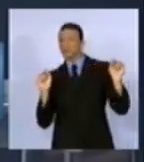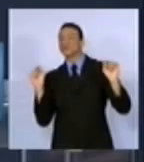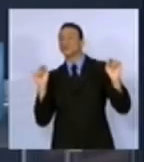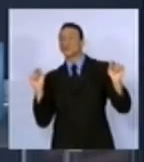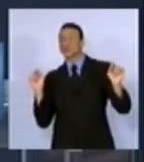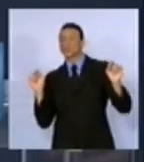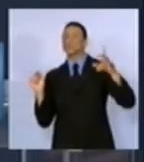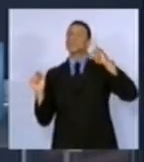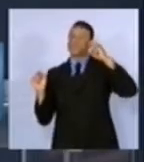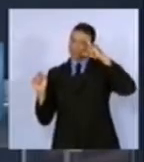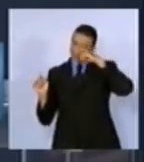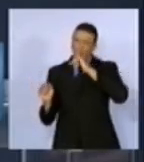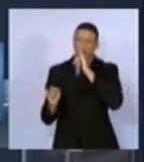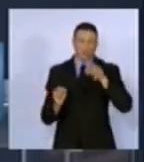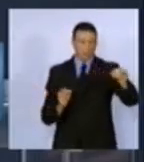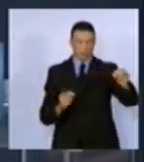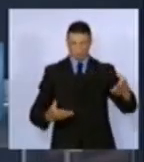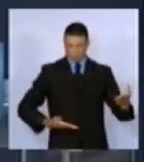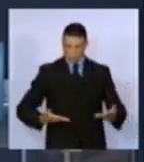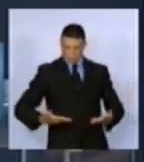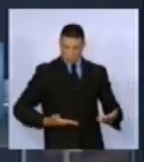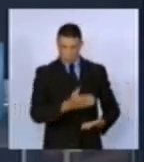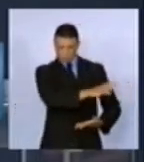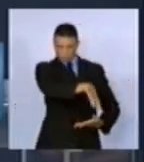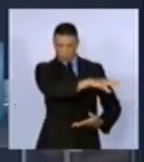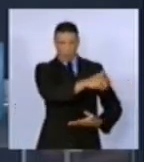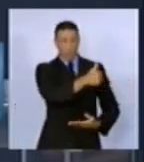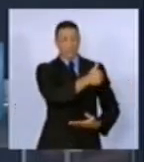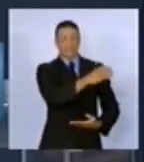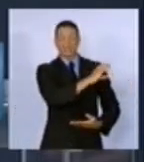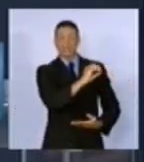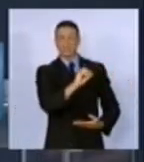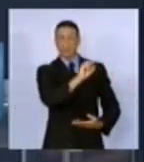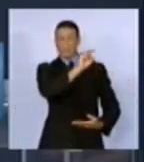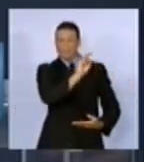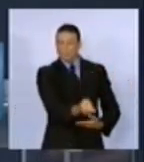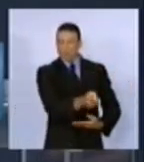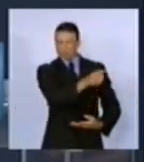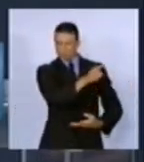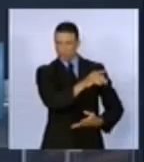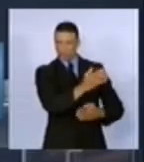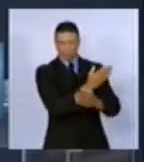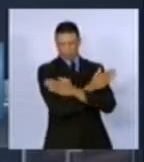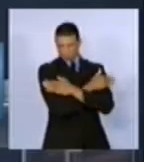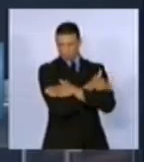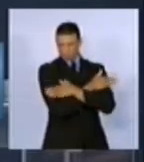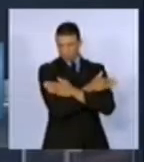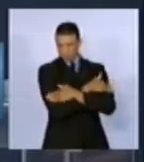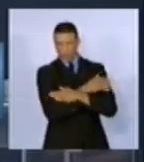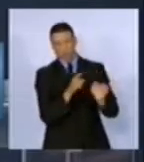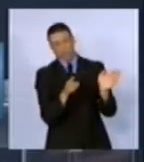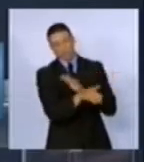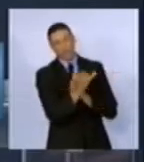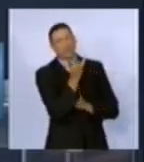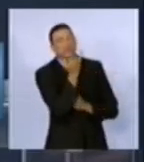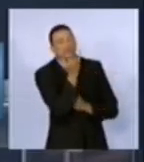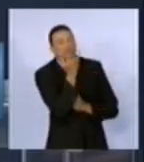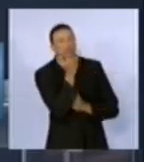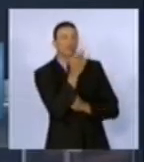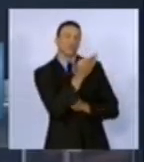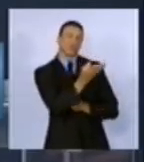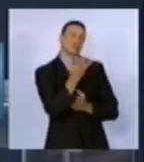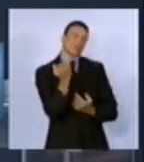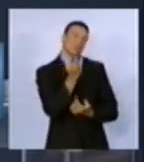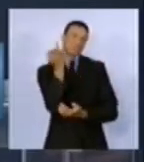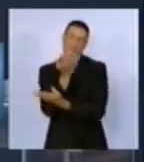explicar para trabalhadores a mais de 100.000 que já perderam seus empregos eu acho difícil justificar que isso vai